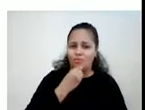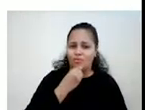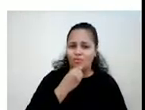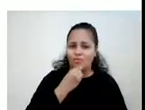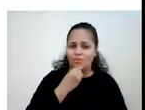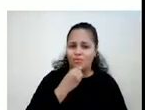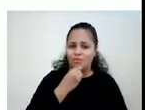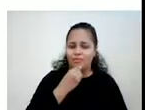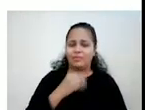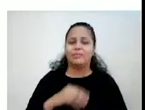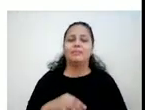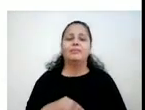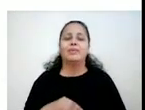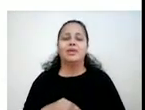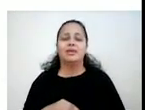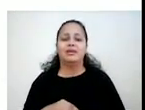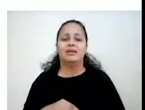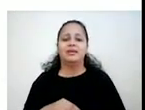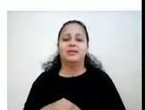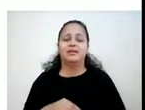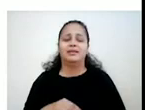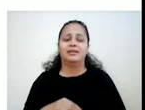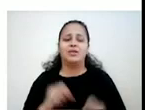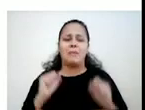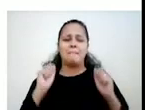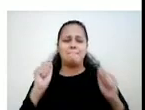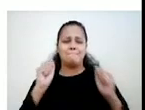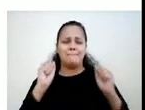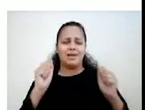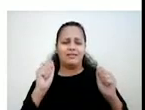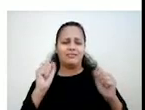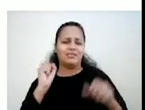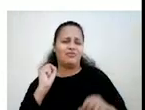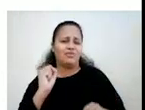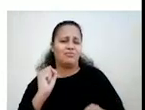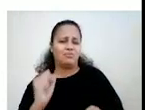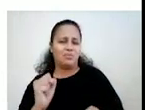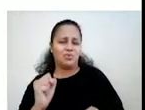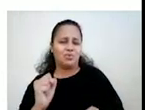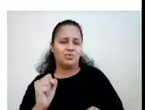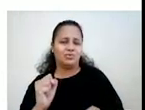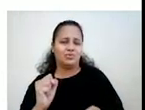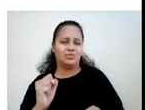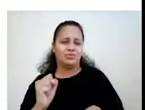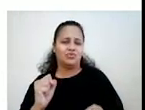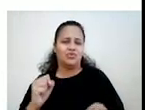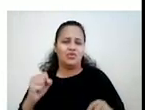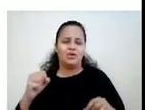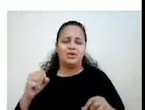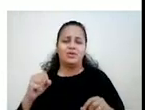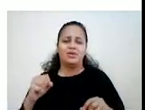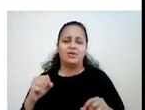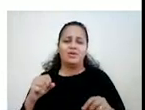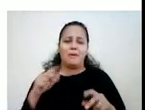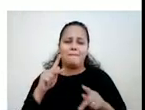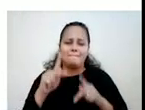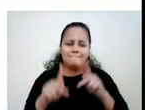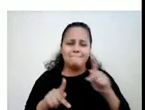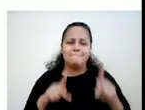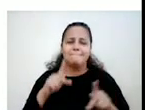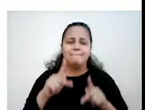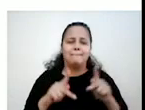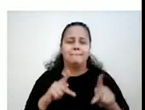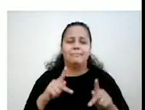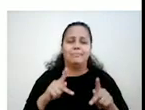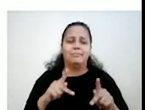Martínez. Né? Durante uma manifestação, ele foi morto. Uma multidão acompanhou o enterro do sapateiro,